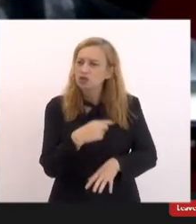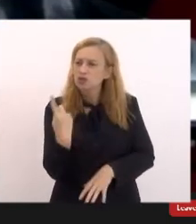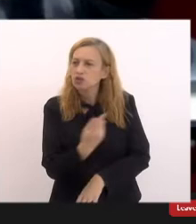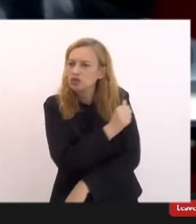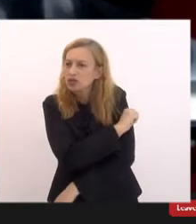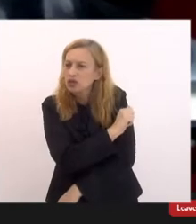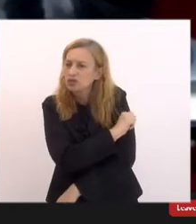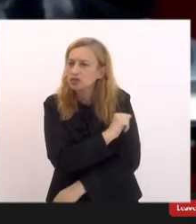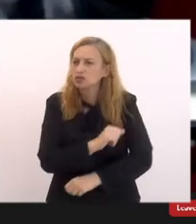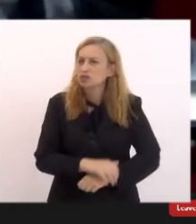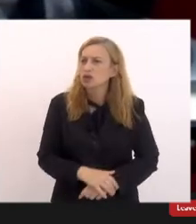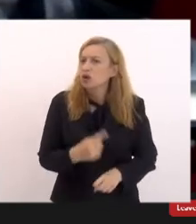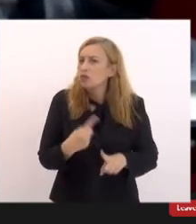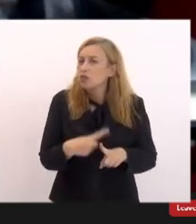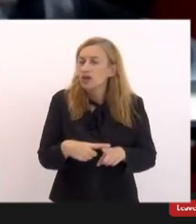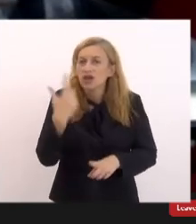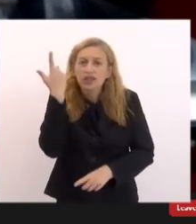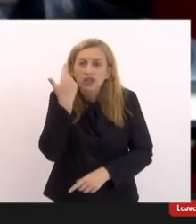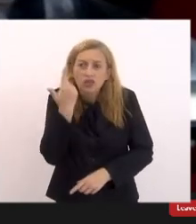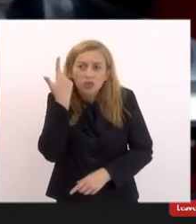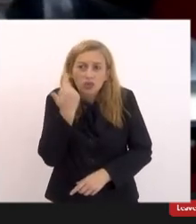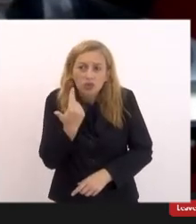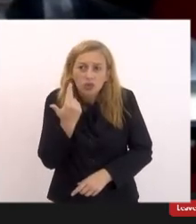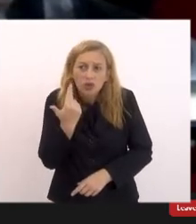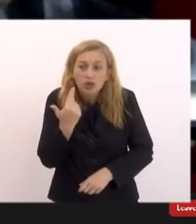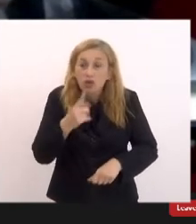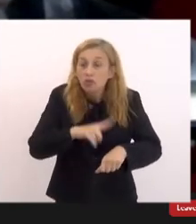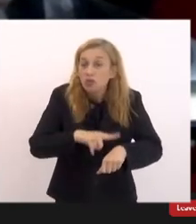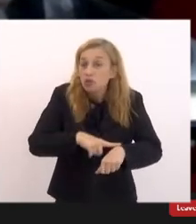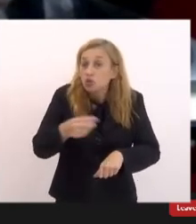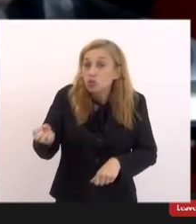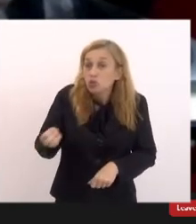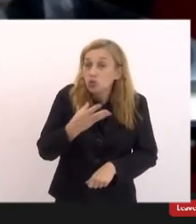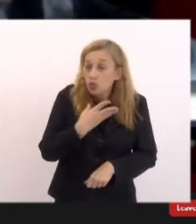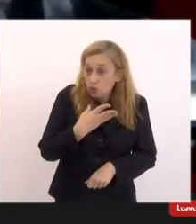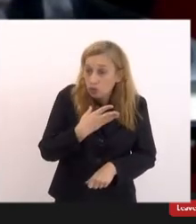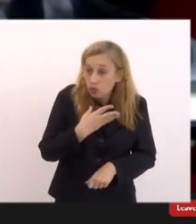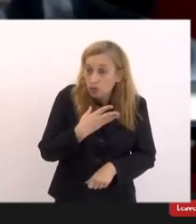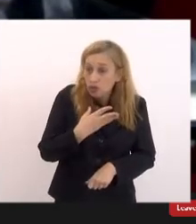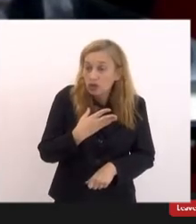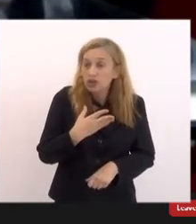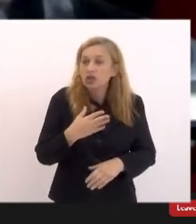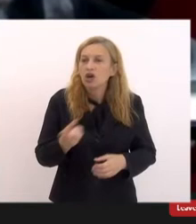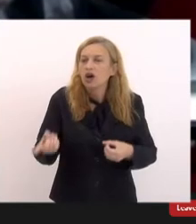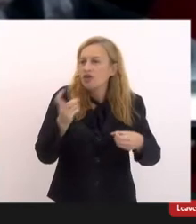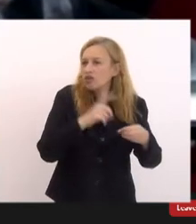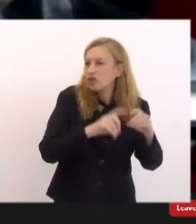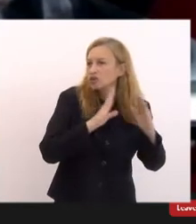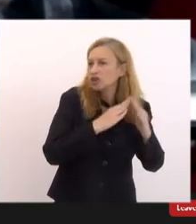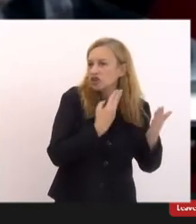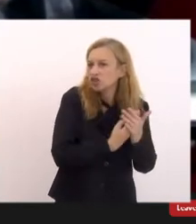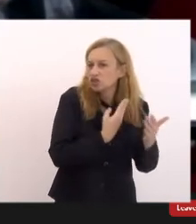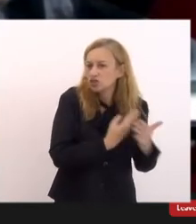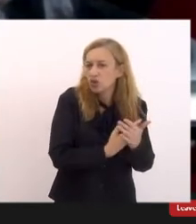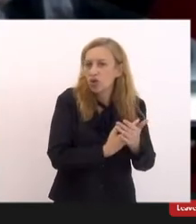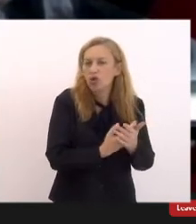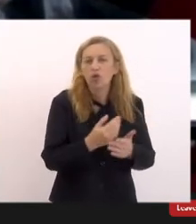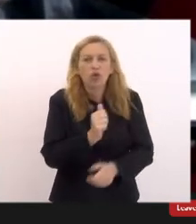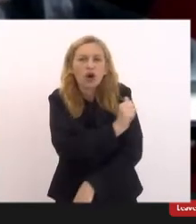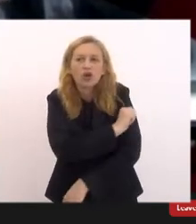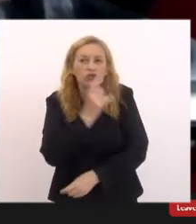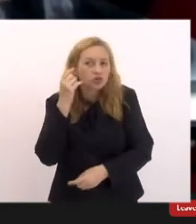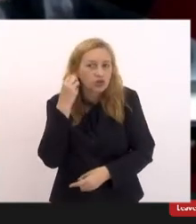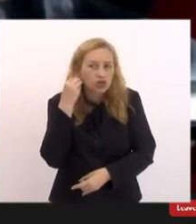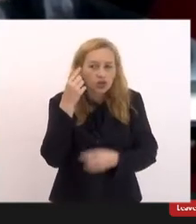alunos, porque é natural, é um momento novo. Então, a volta para a escola, o aluno tira a máscara, coloca